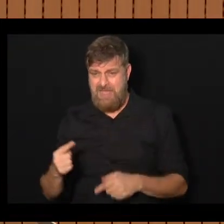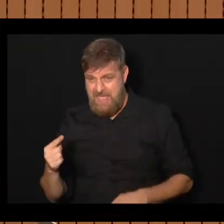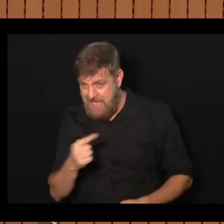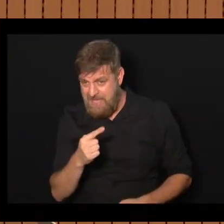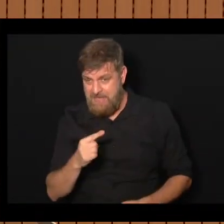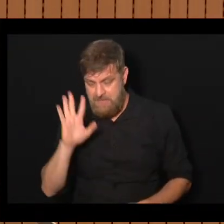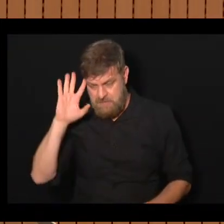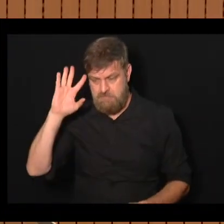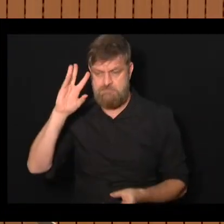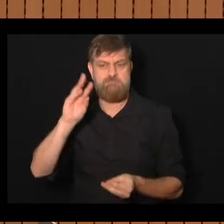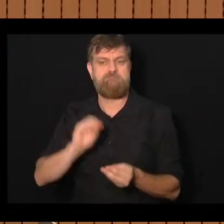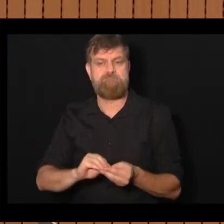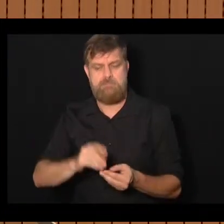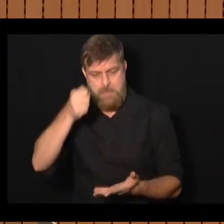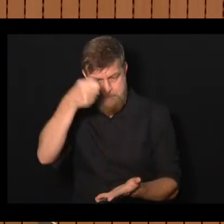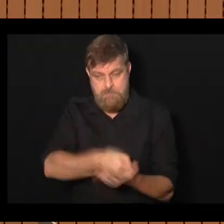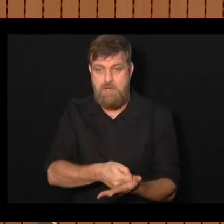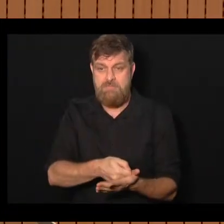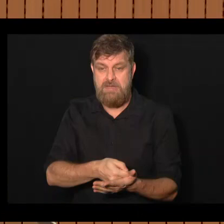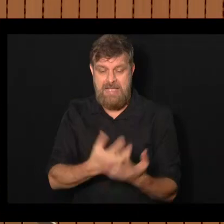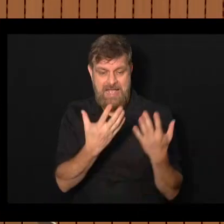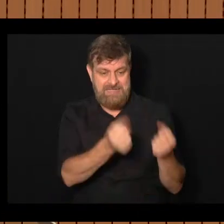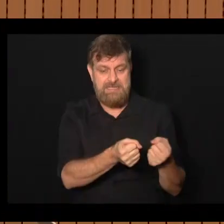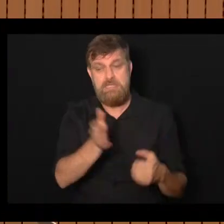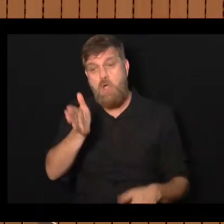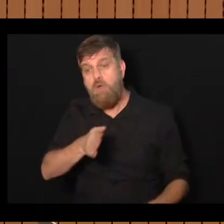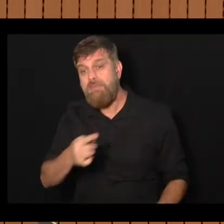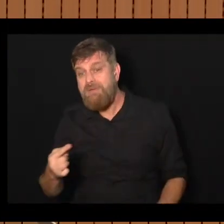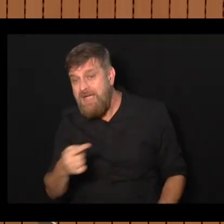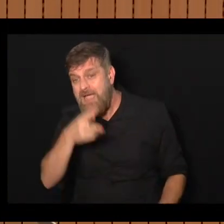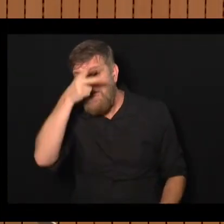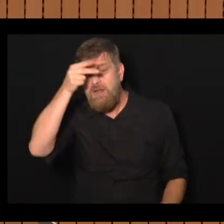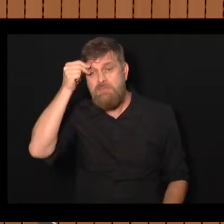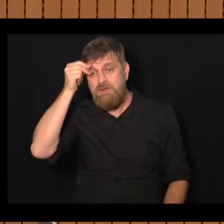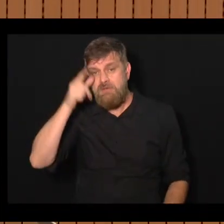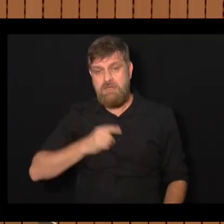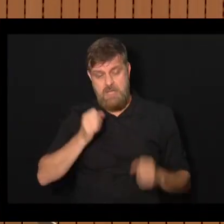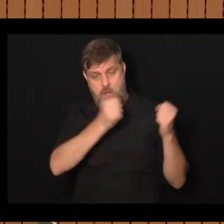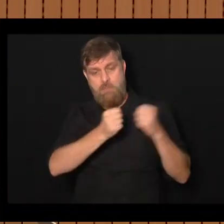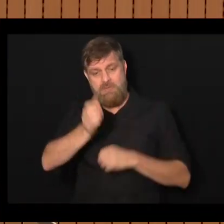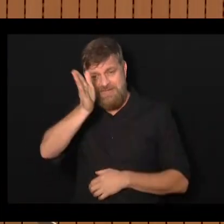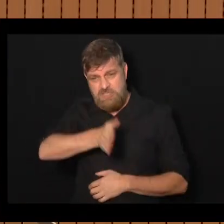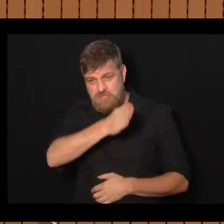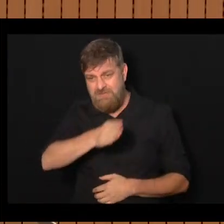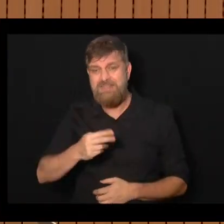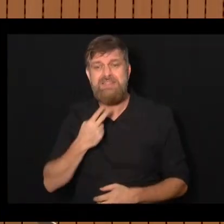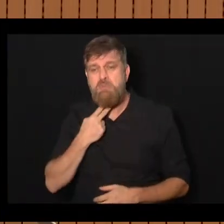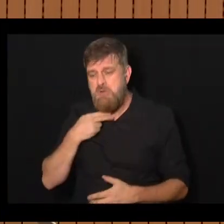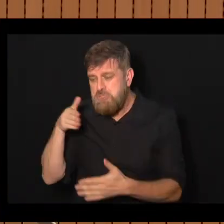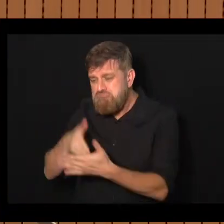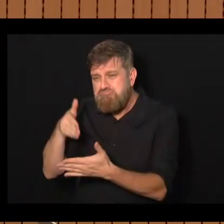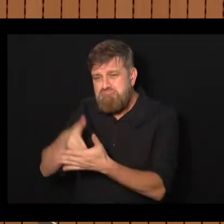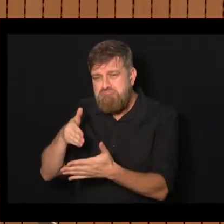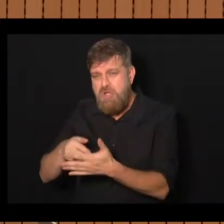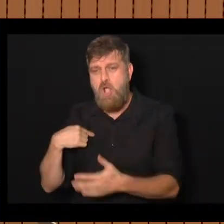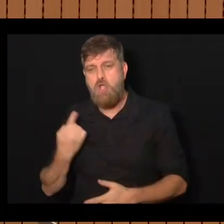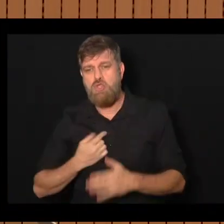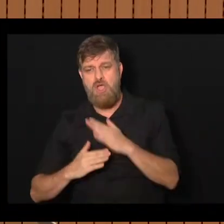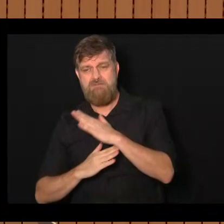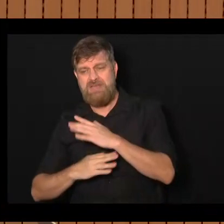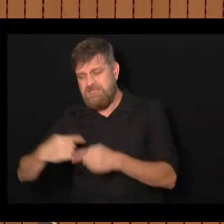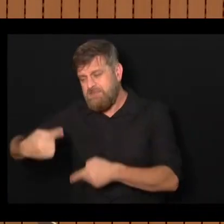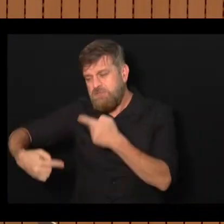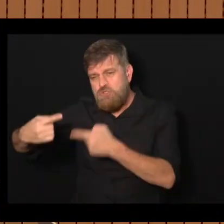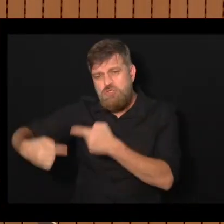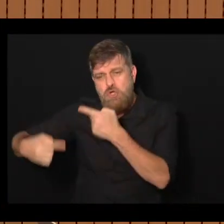seja do chefe do executivo. Mas então ele que exerça o seu poder de veto e não impeça que essa casa